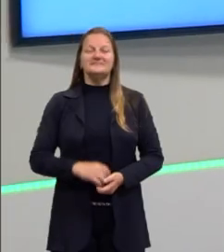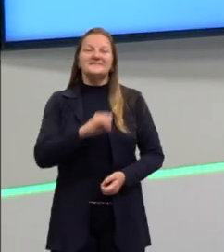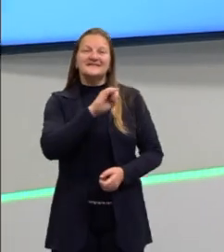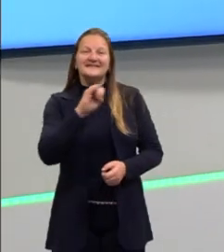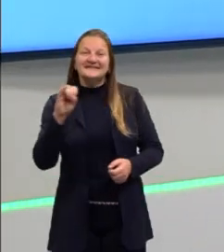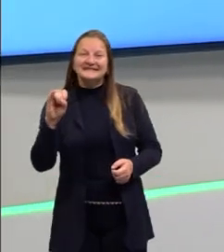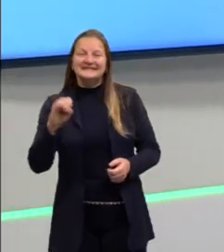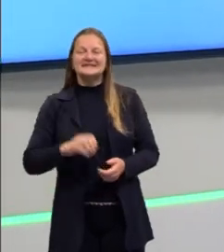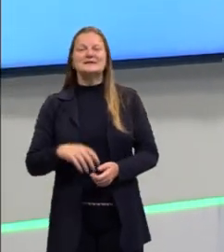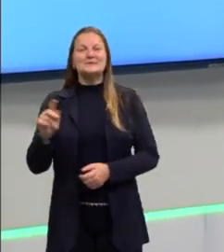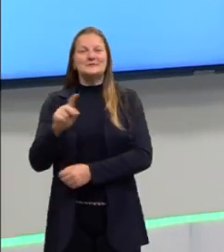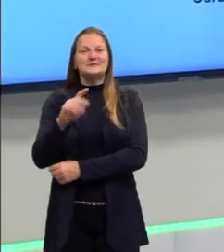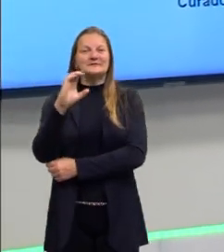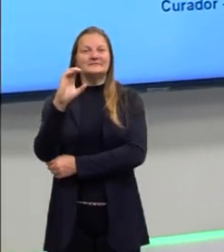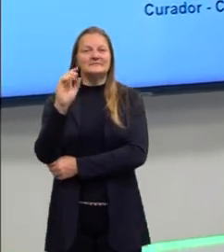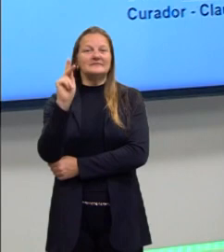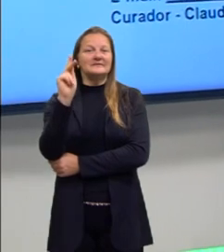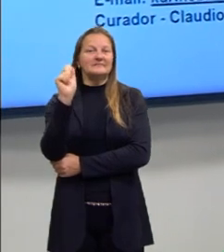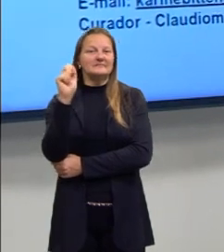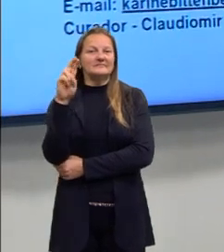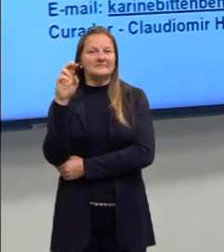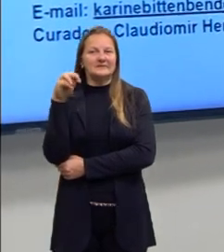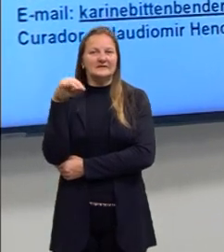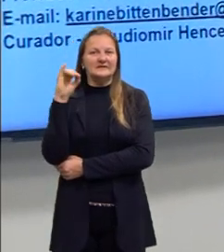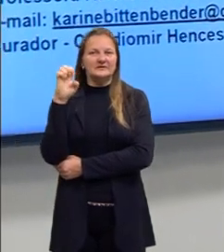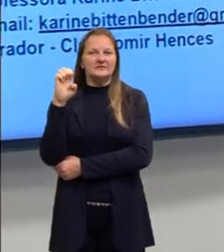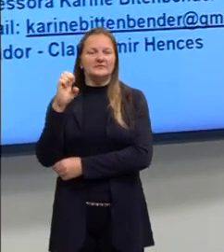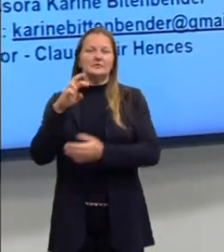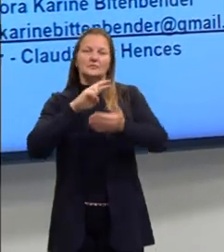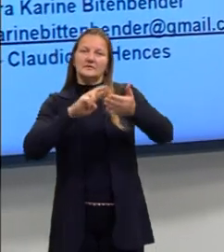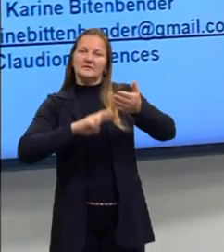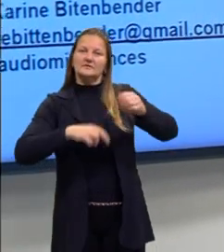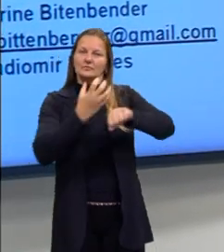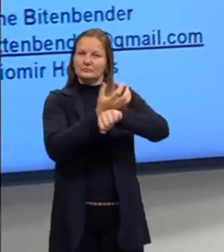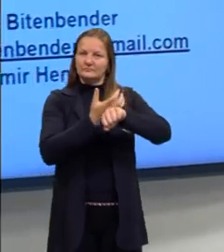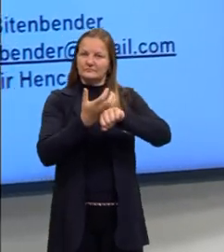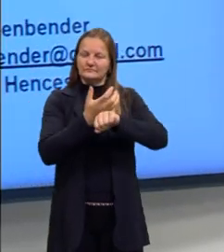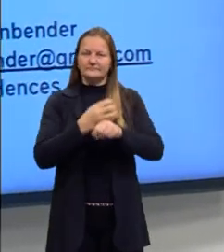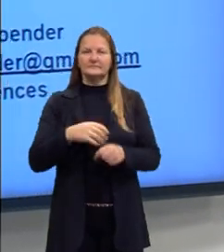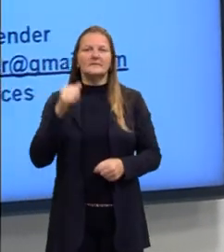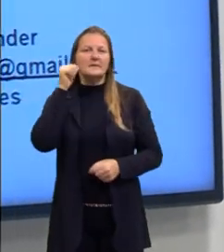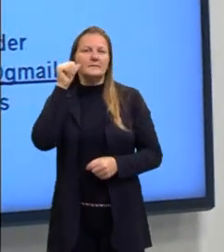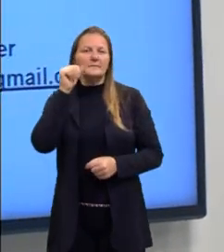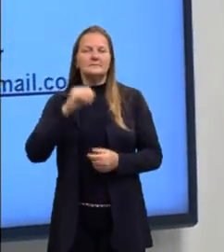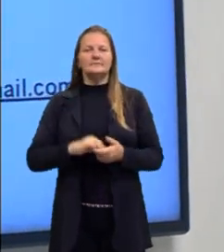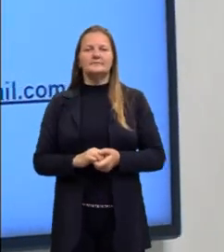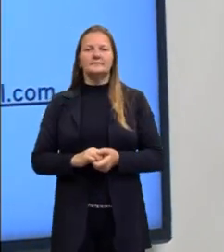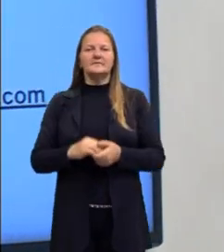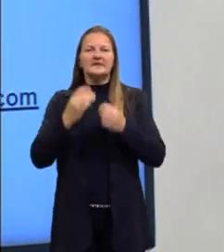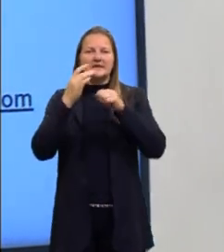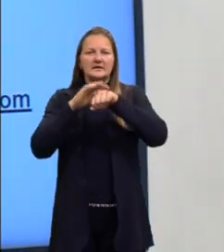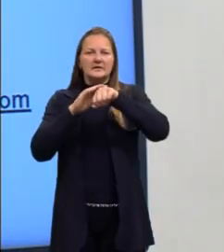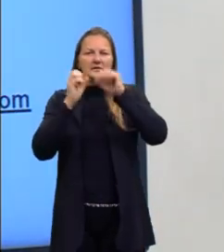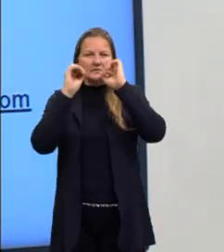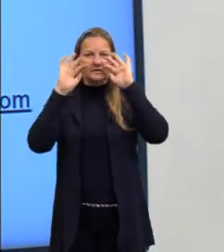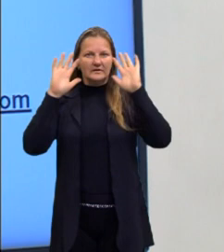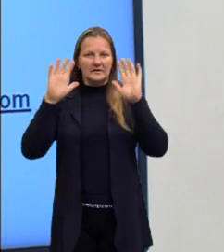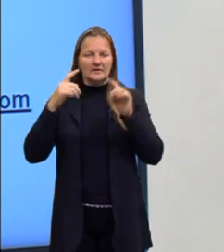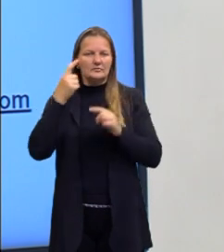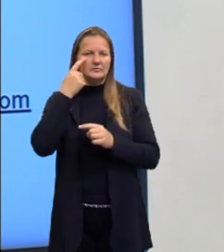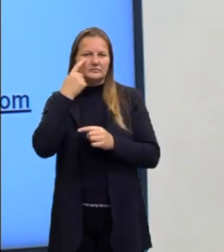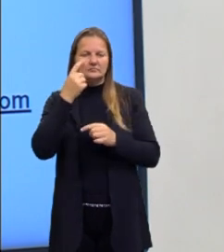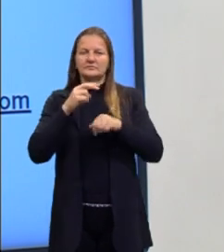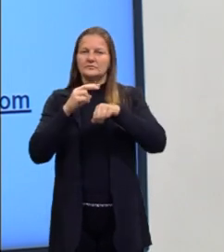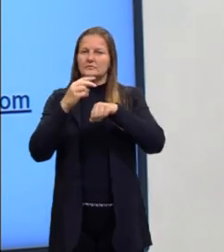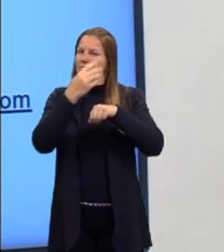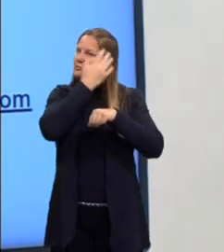Olá eu sou a professora Karine bitembender do componente de redação eu sou uma mulher de pele clara cabelos e olhos